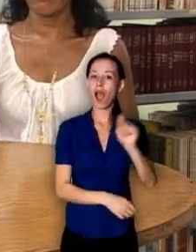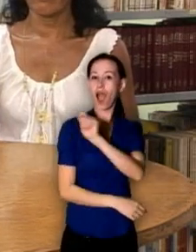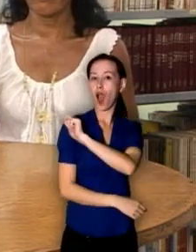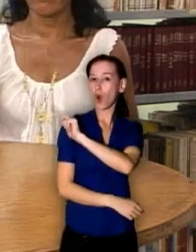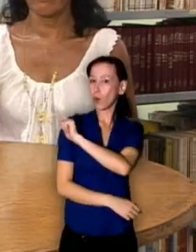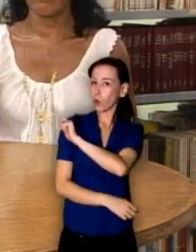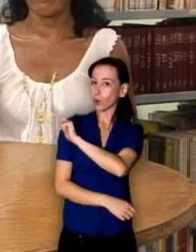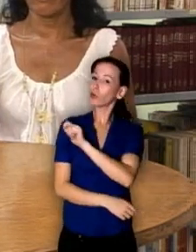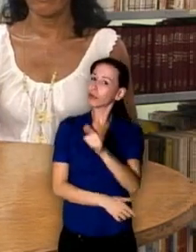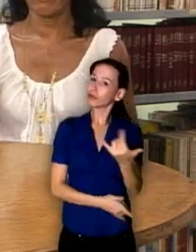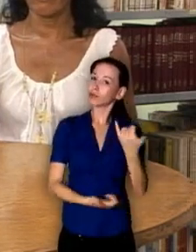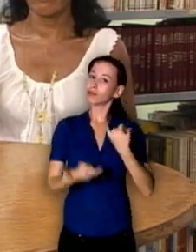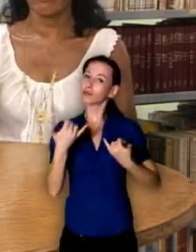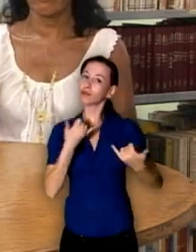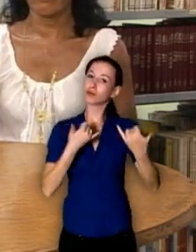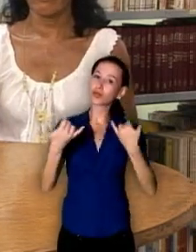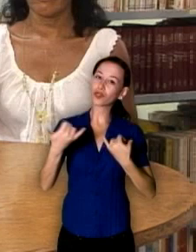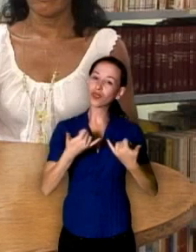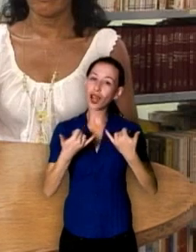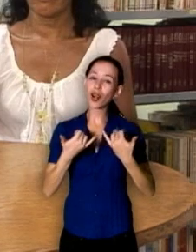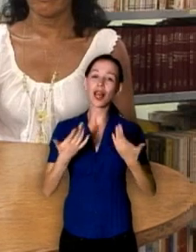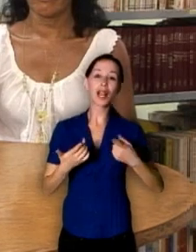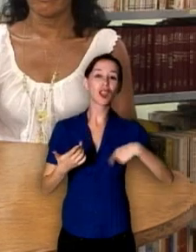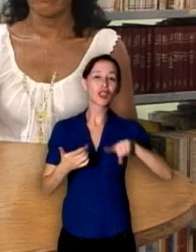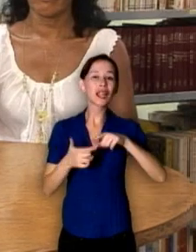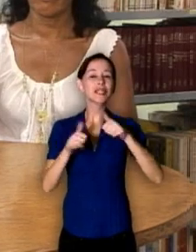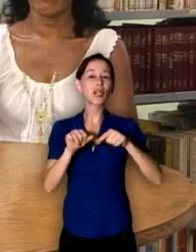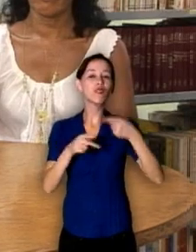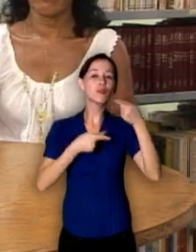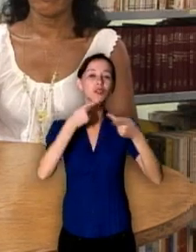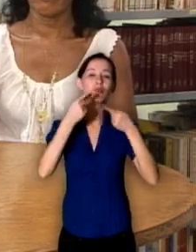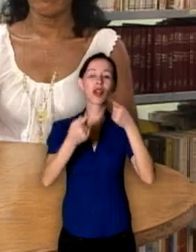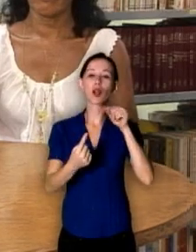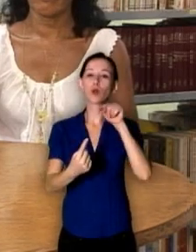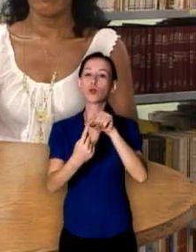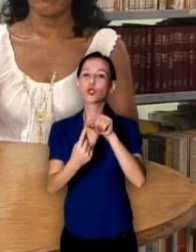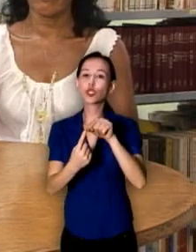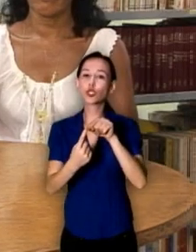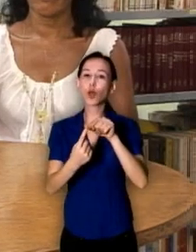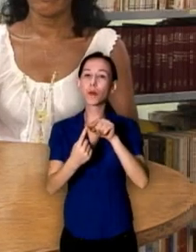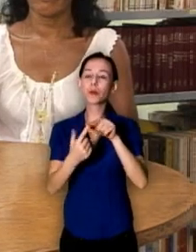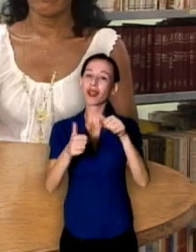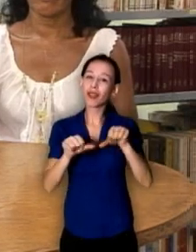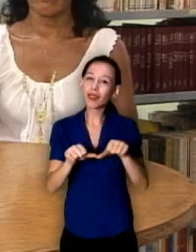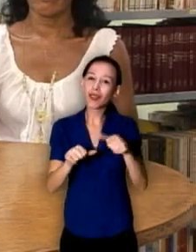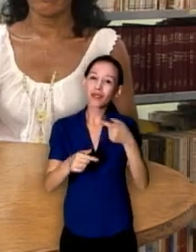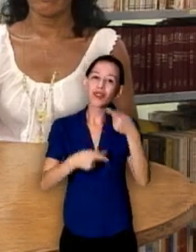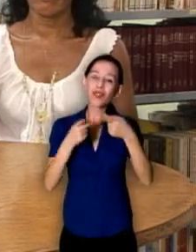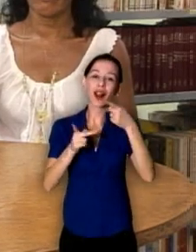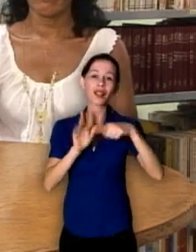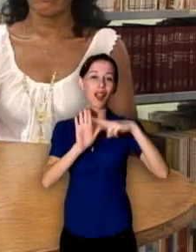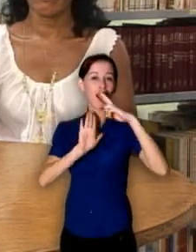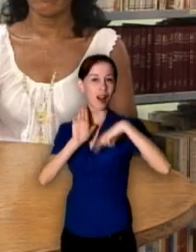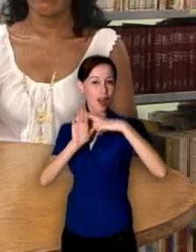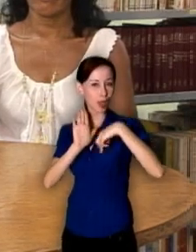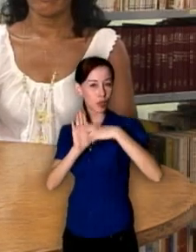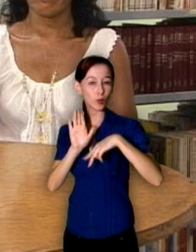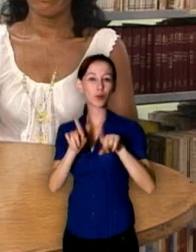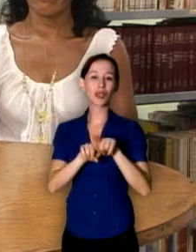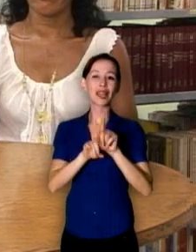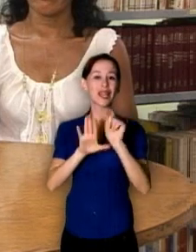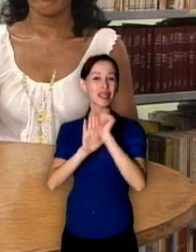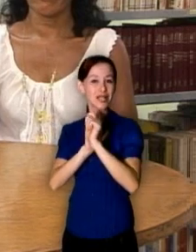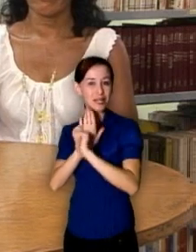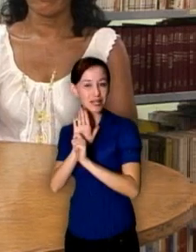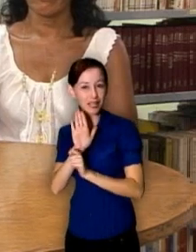alunos, que nós estávamos desenvolvendo um trabalho de leitura e escrita,